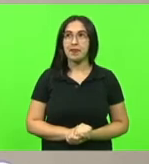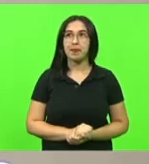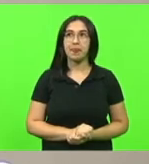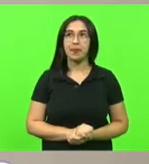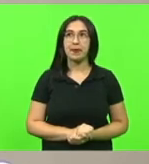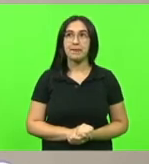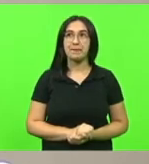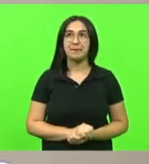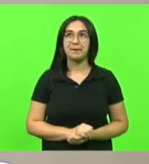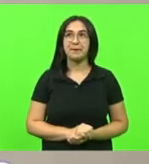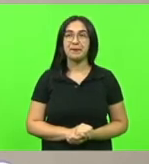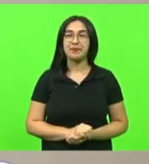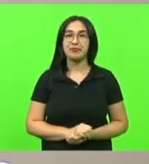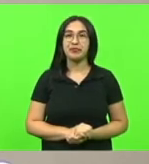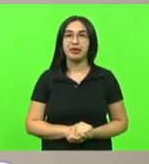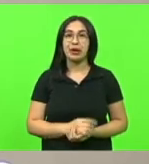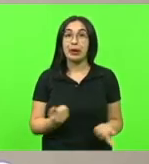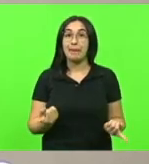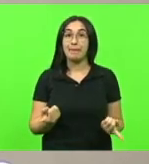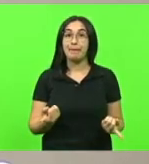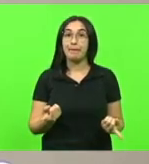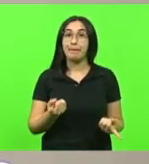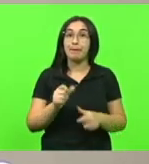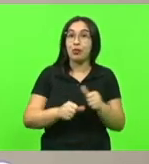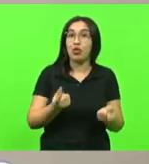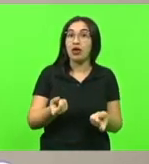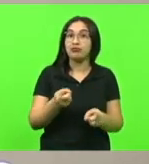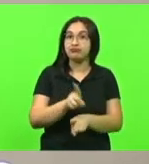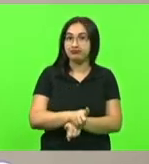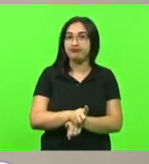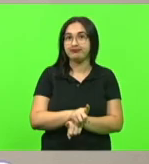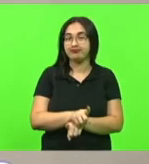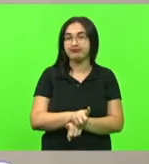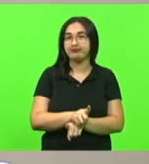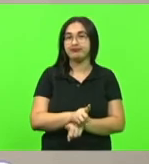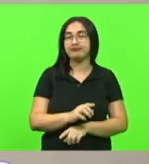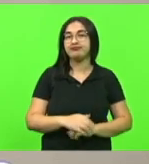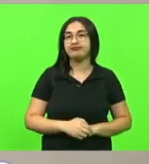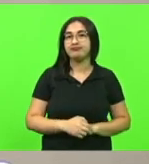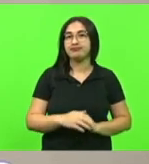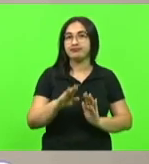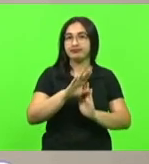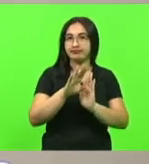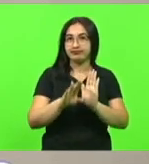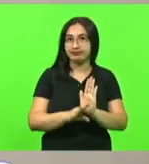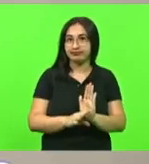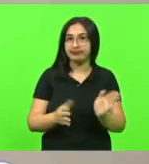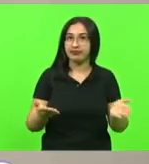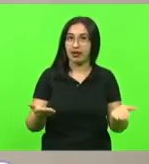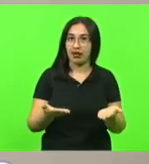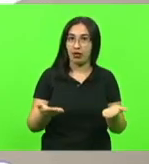Farei a inversão de pauta nesse momento.